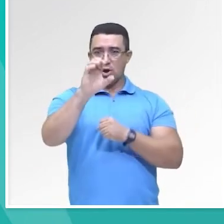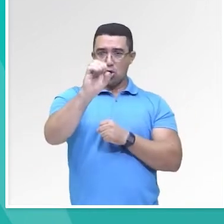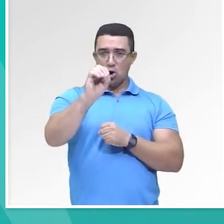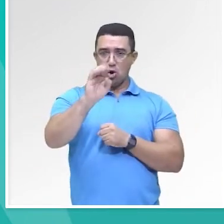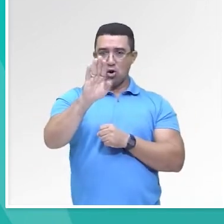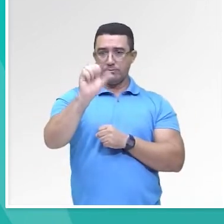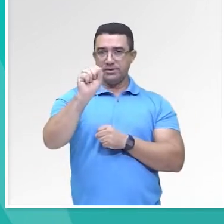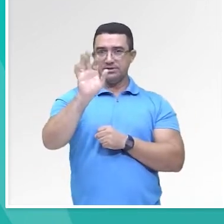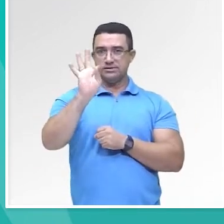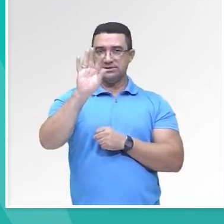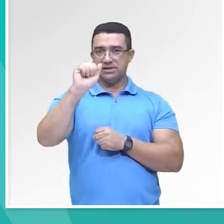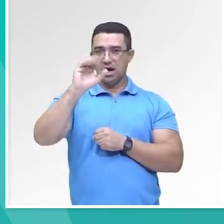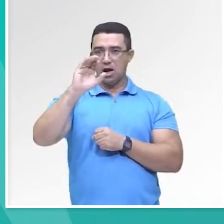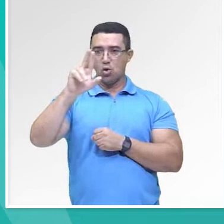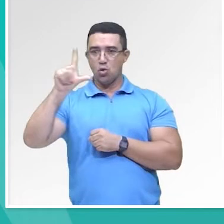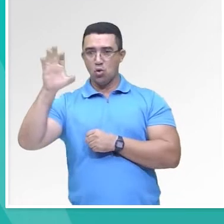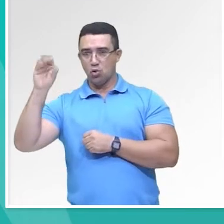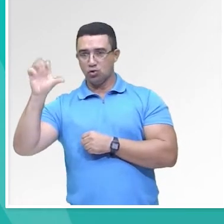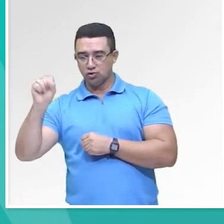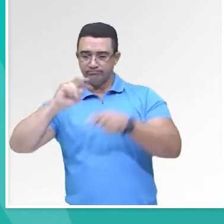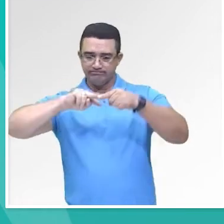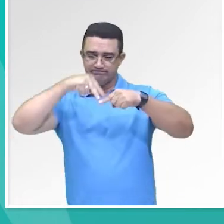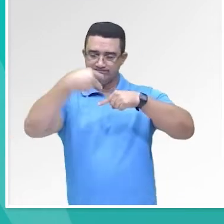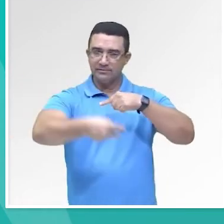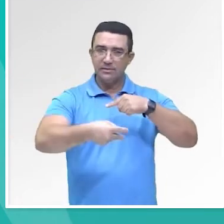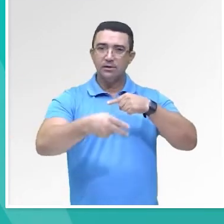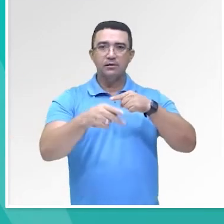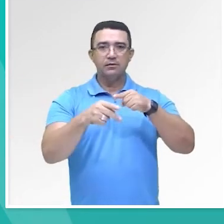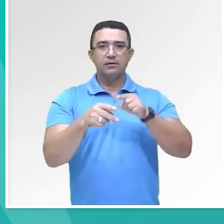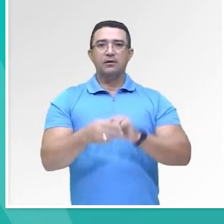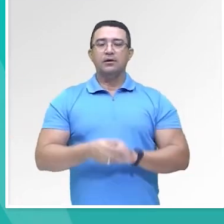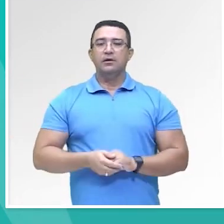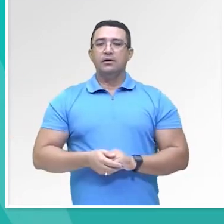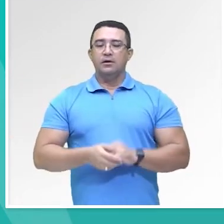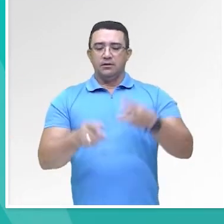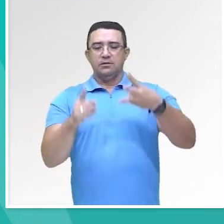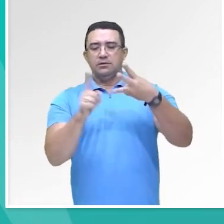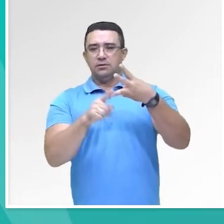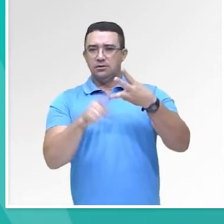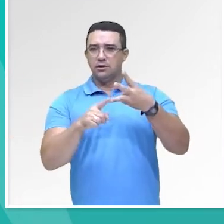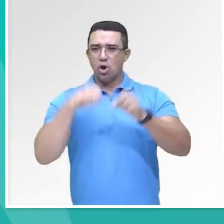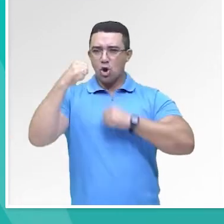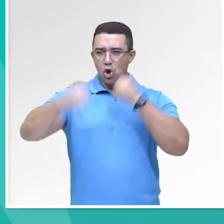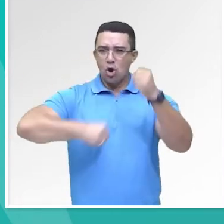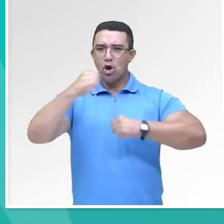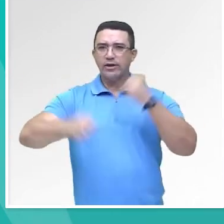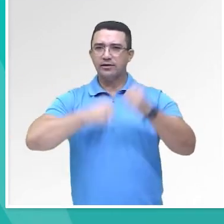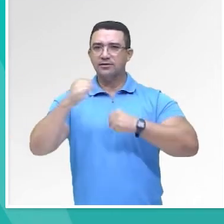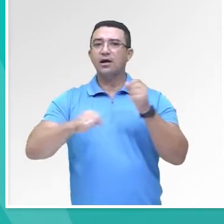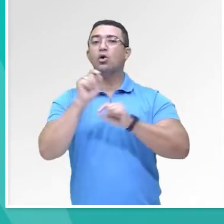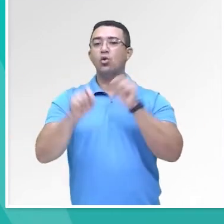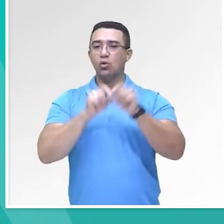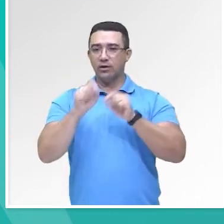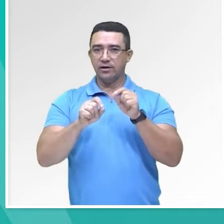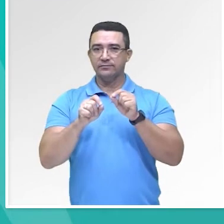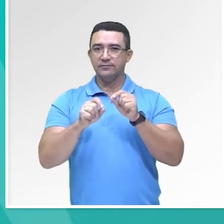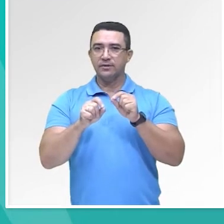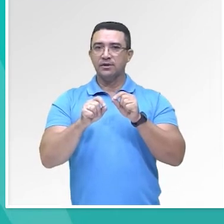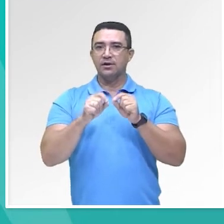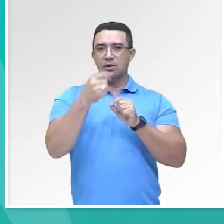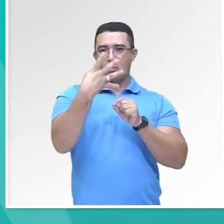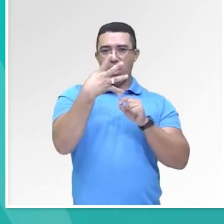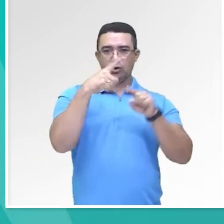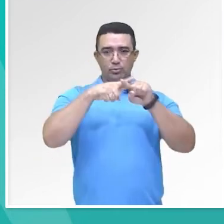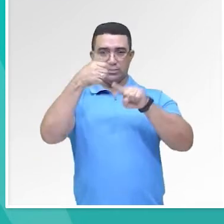d'água durante a prova. Outra corrida bastante interessante é a corrida de revezamento, de 4 por 100 metros e de 4